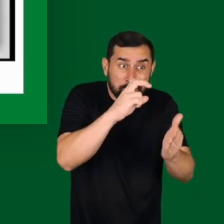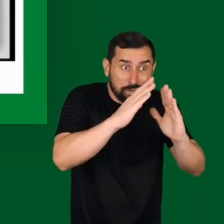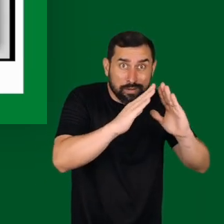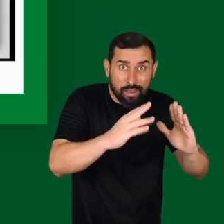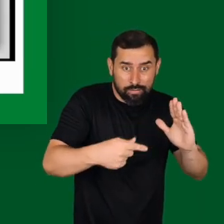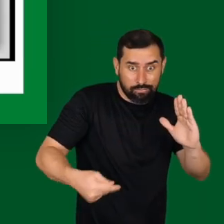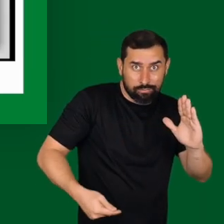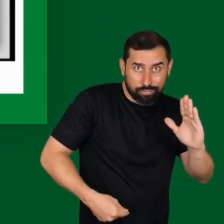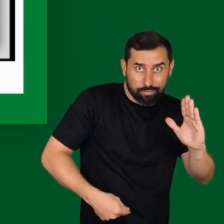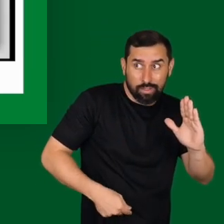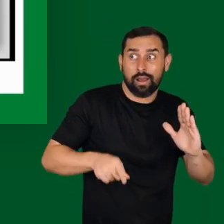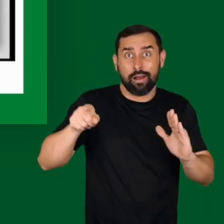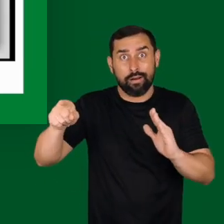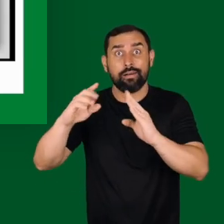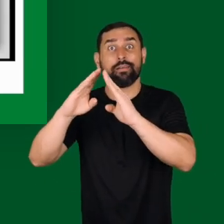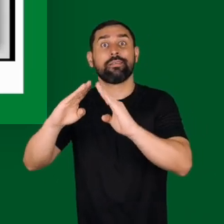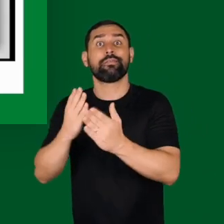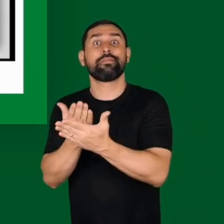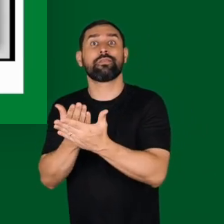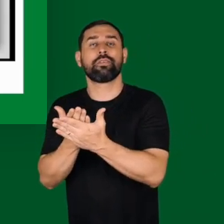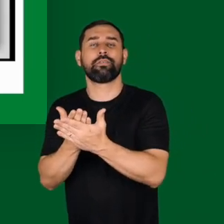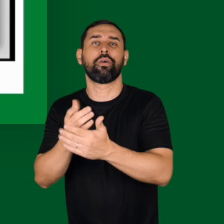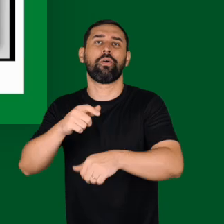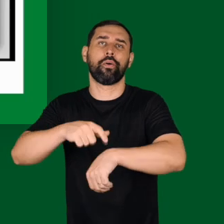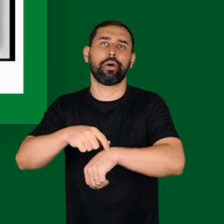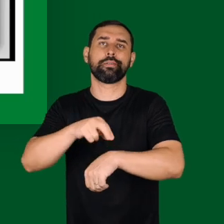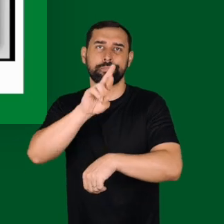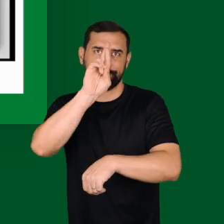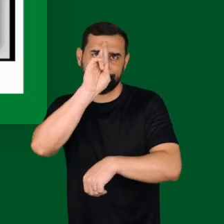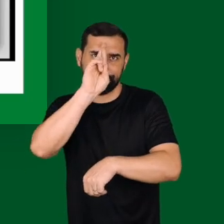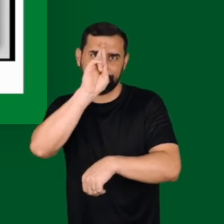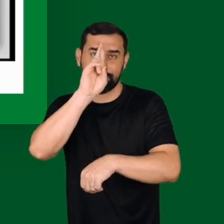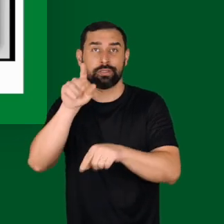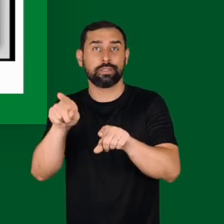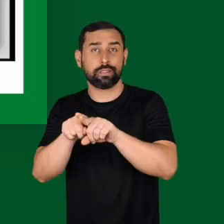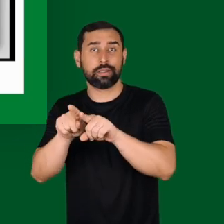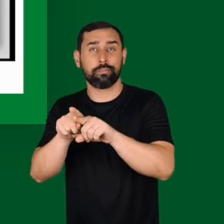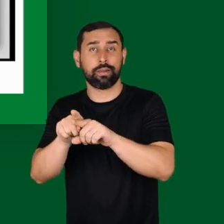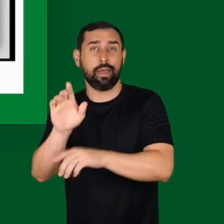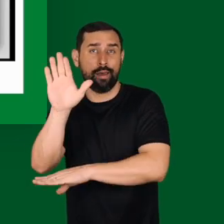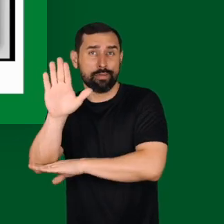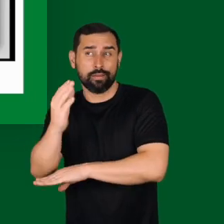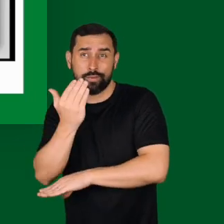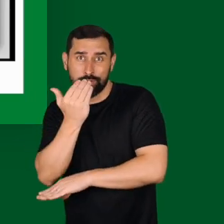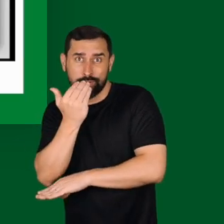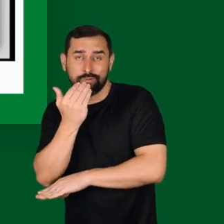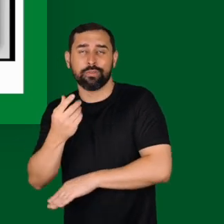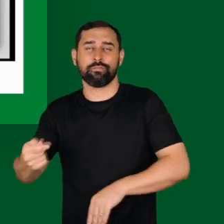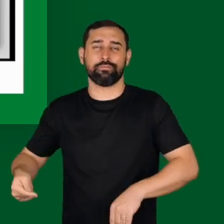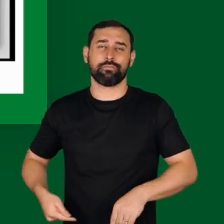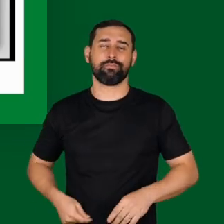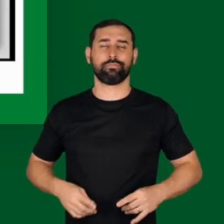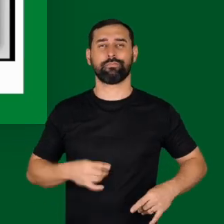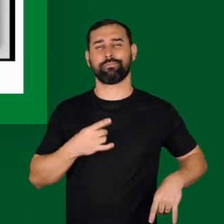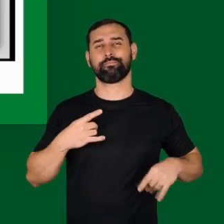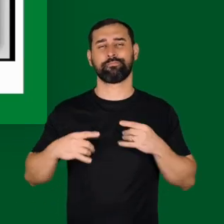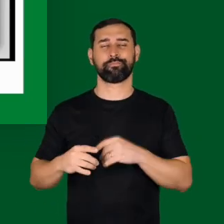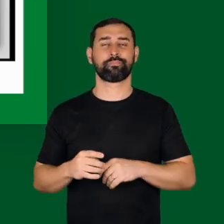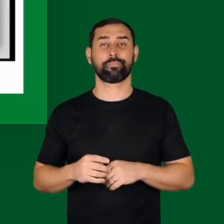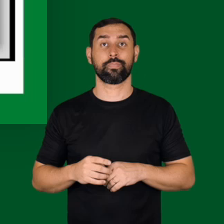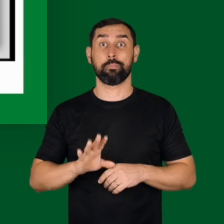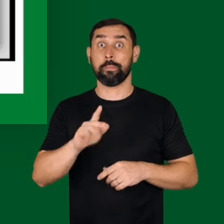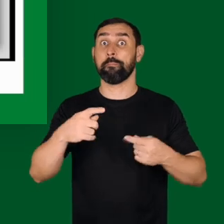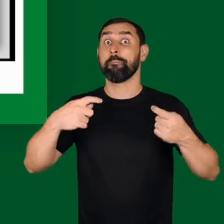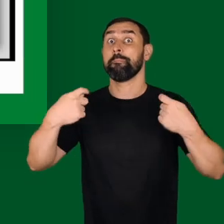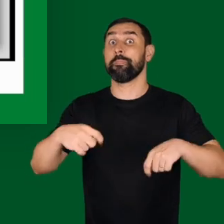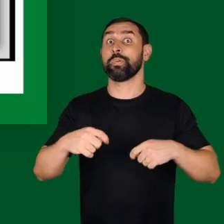aplicar na hora do almoço e na hora do lanche da tarde, né? Lembrando que ele vai levar também o aparelho